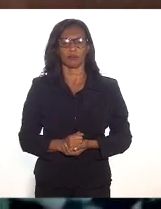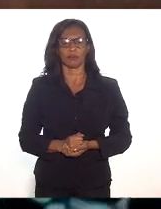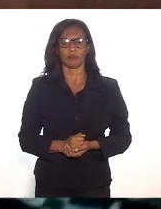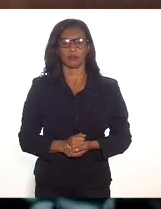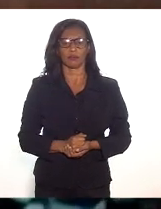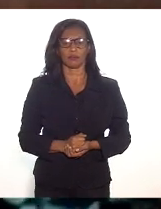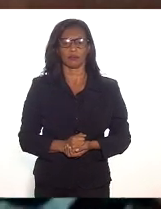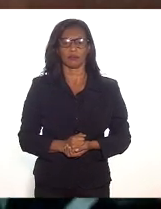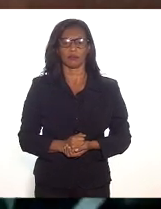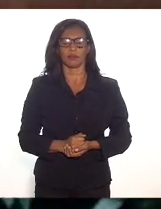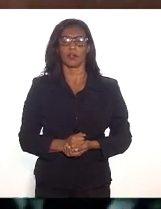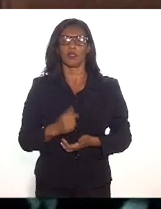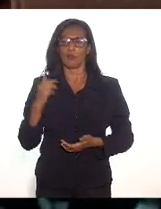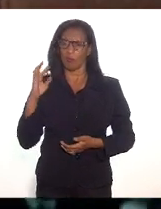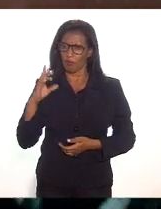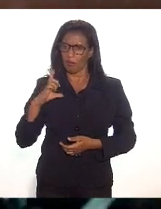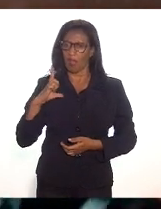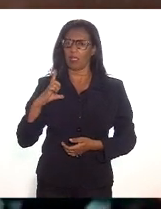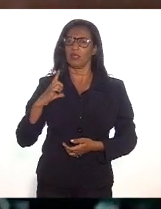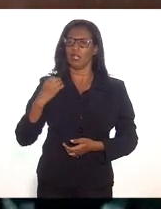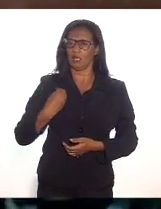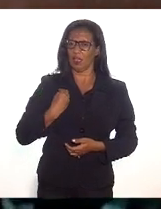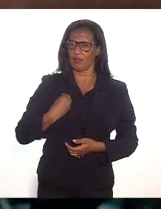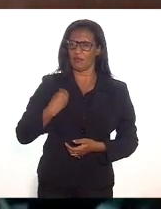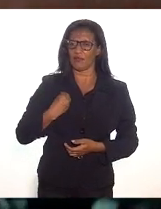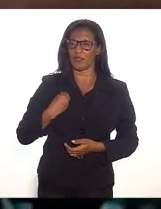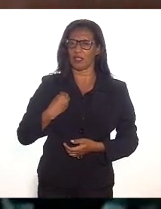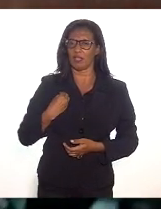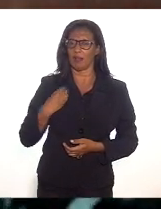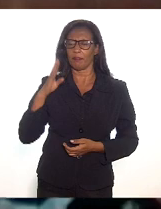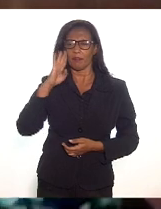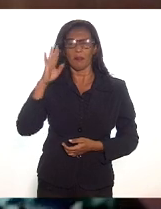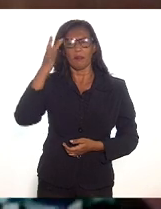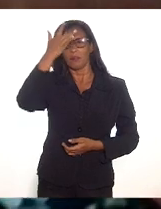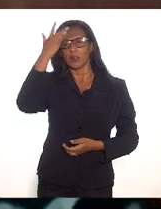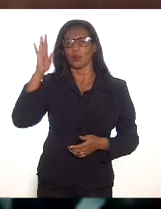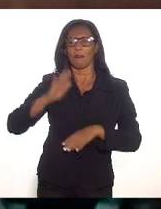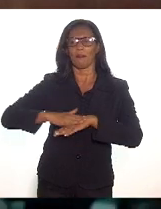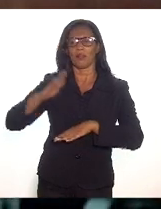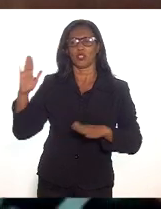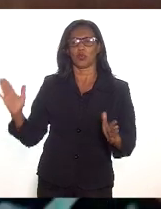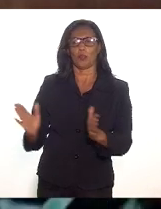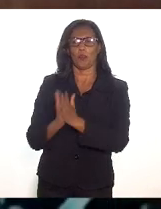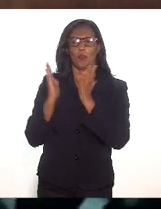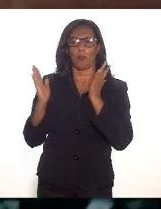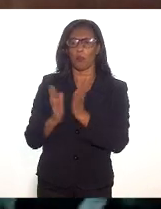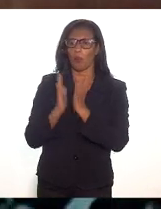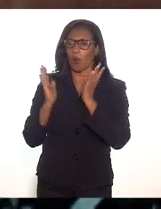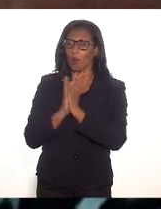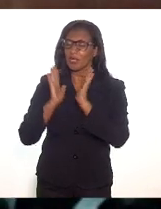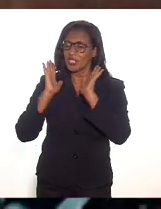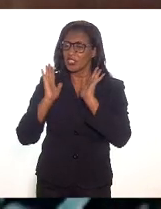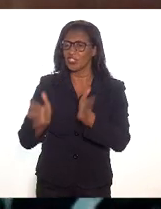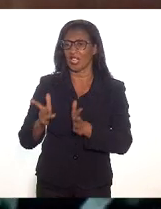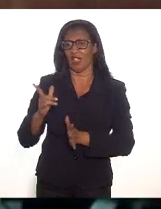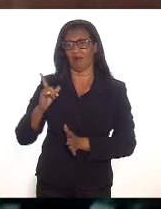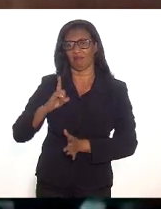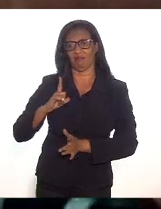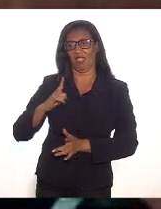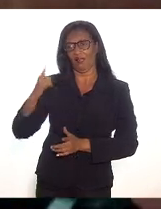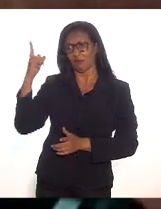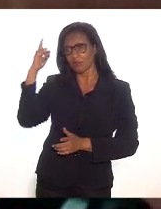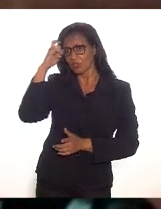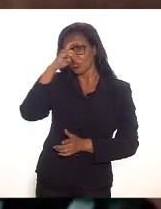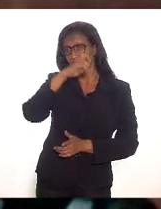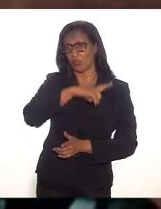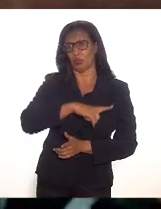terão na vida da população fluminense, sobretudo na população mais pobre, que já está numa condição dramática